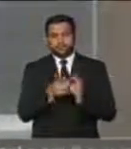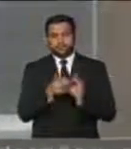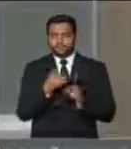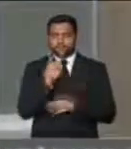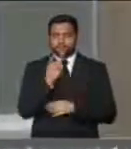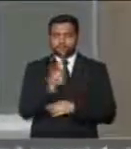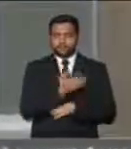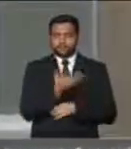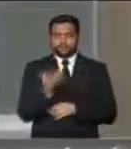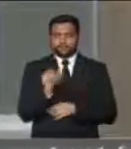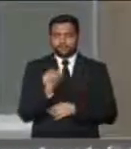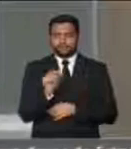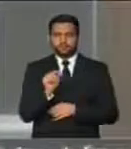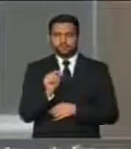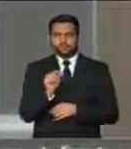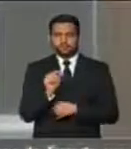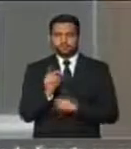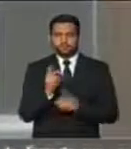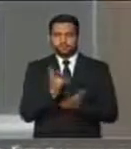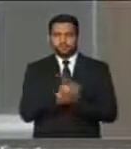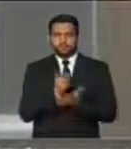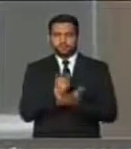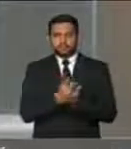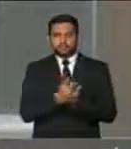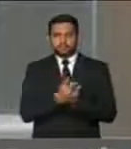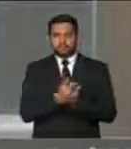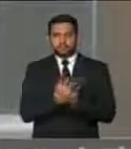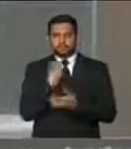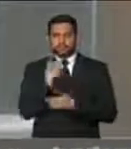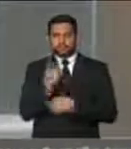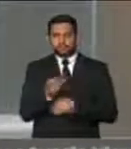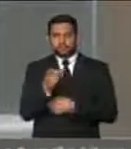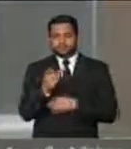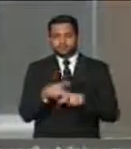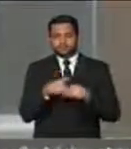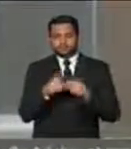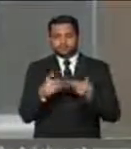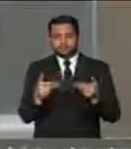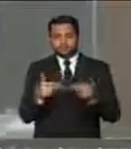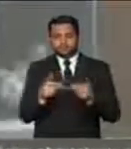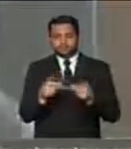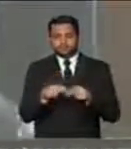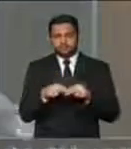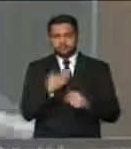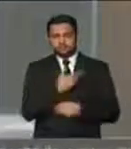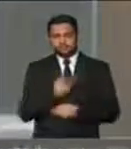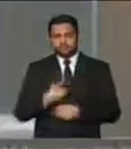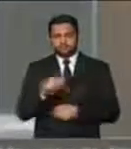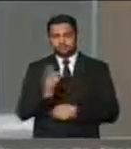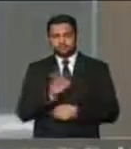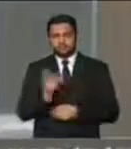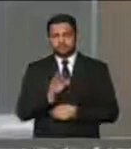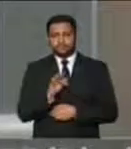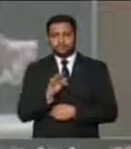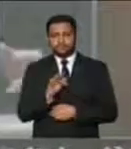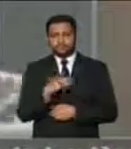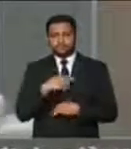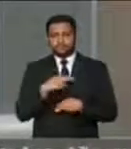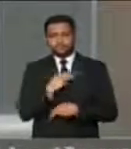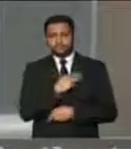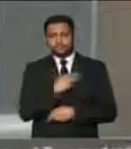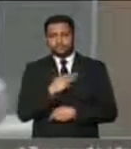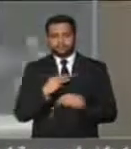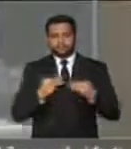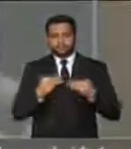dizer que o mesmo que é dito nesse caso pelo governo federal, pelo